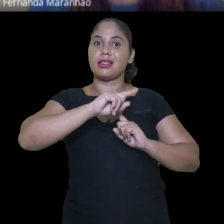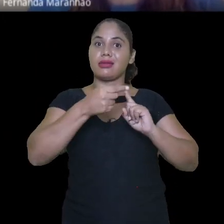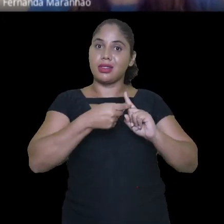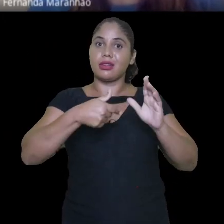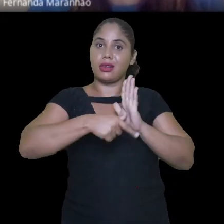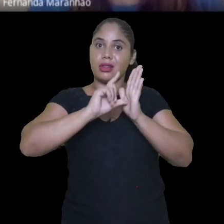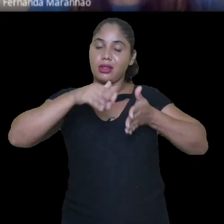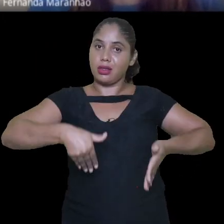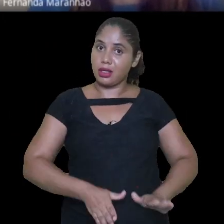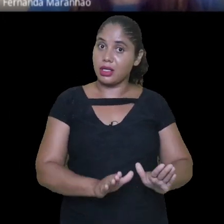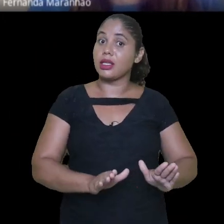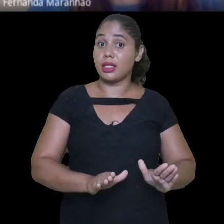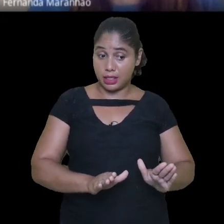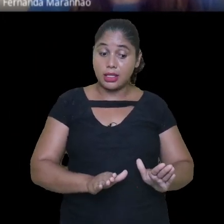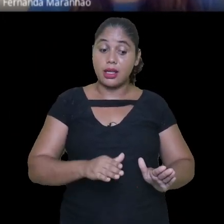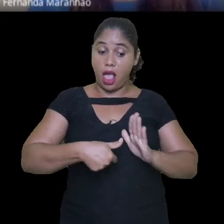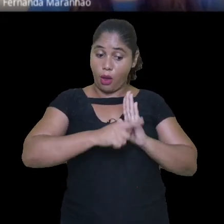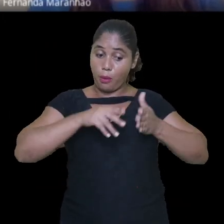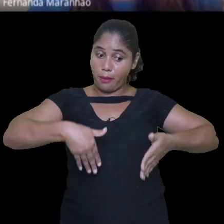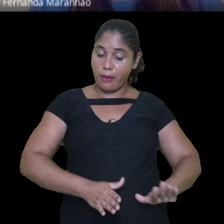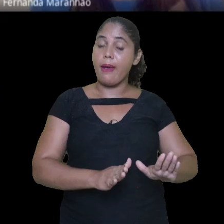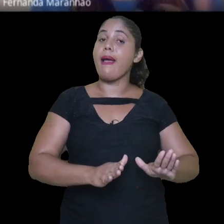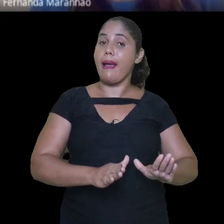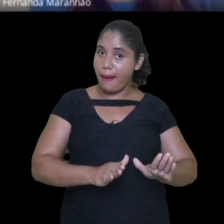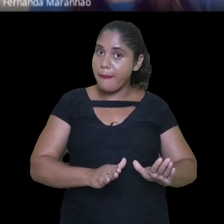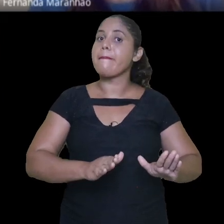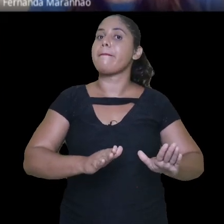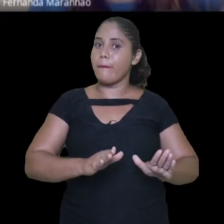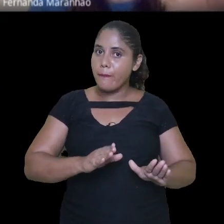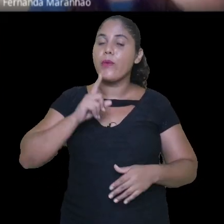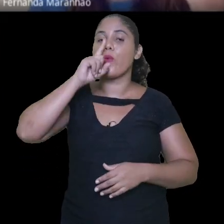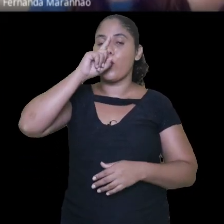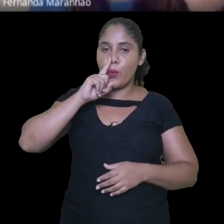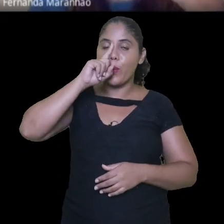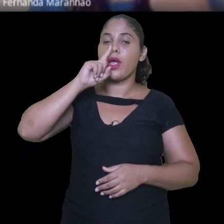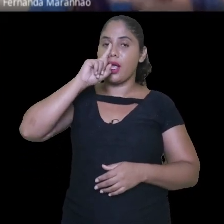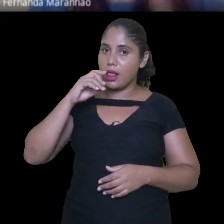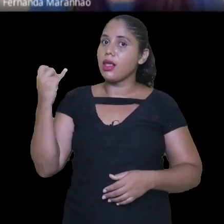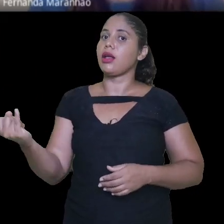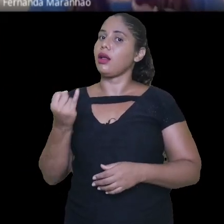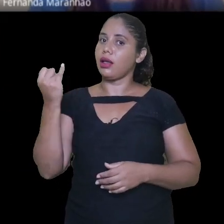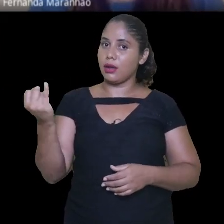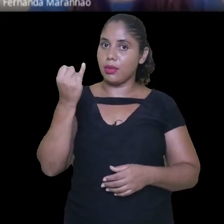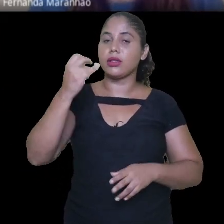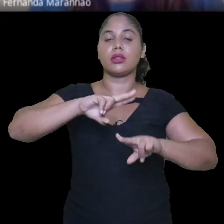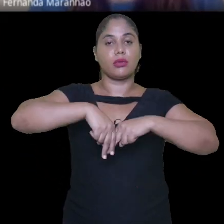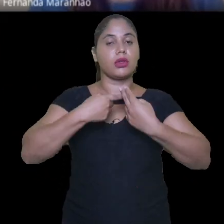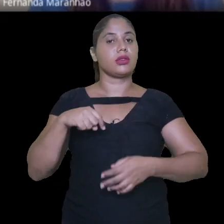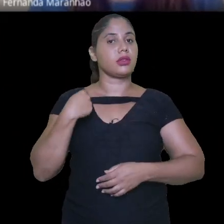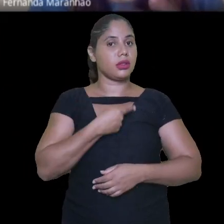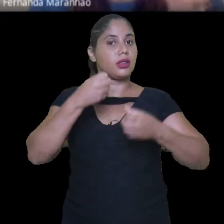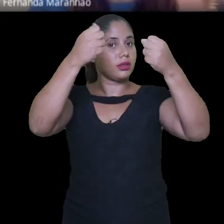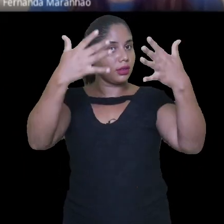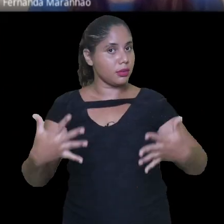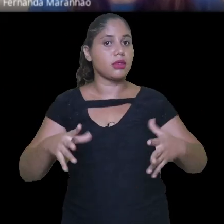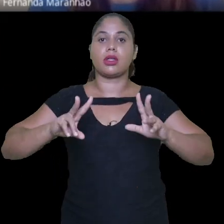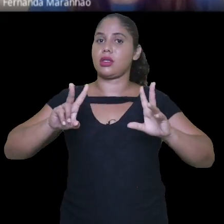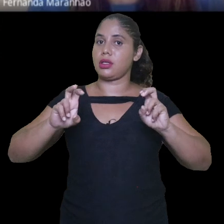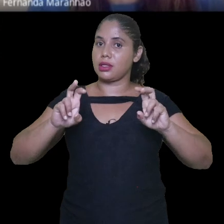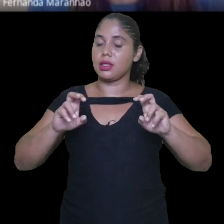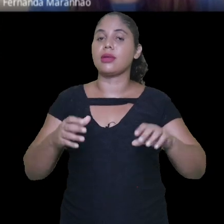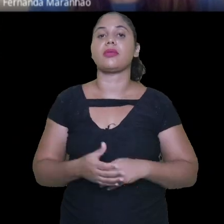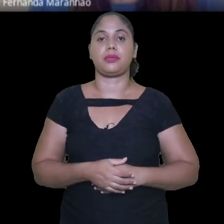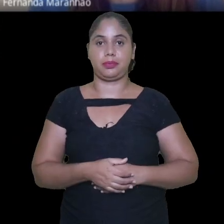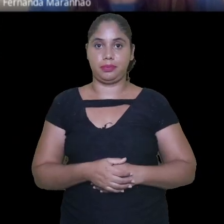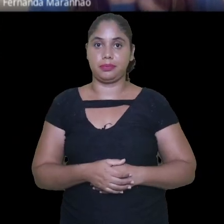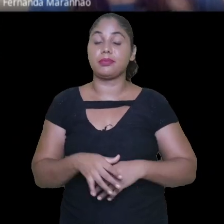estamos conversando sobre ele aqui. Então, estratégias, né, que podemos usar para combater a prematuridade apenas nesse grupo